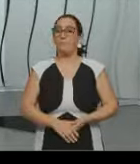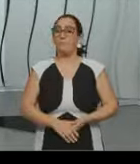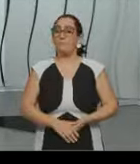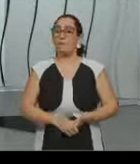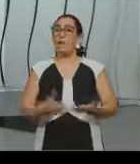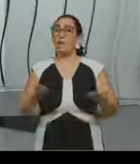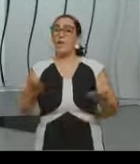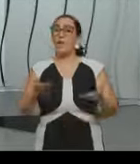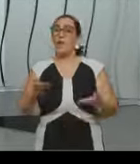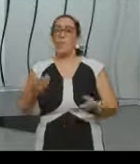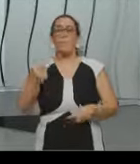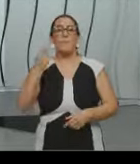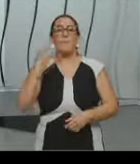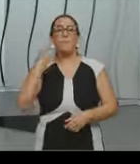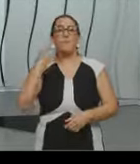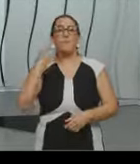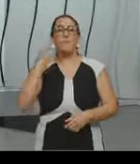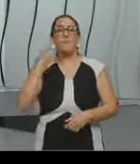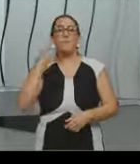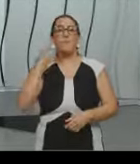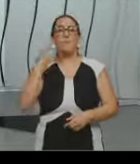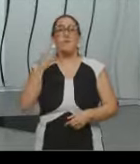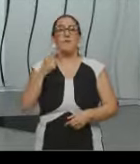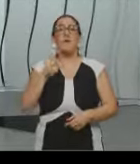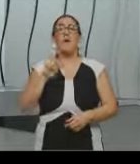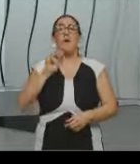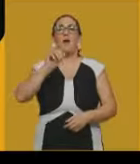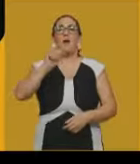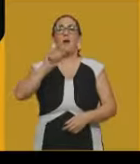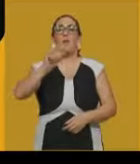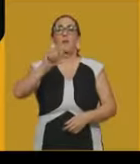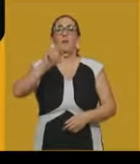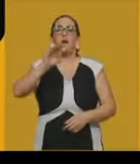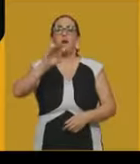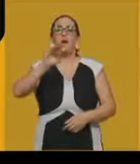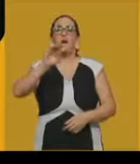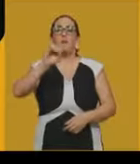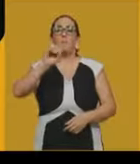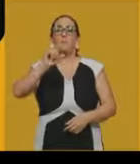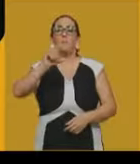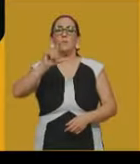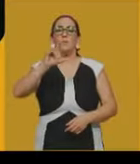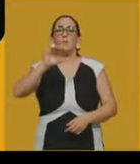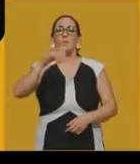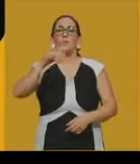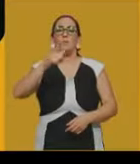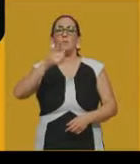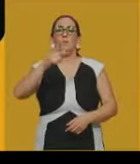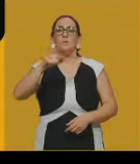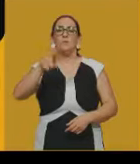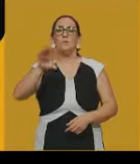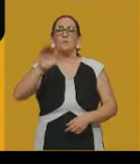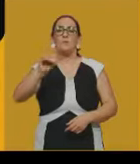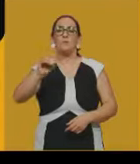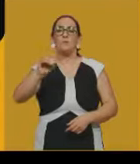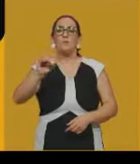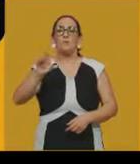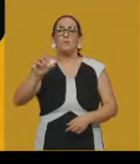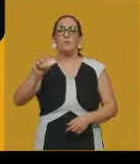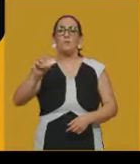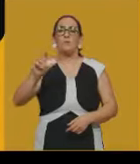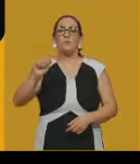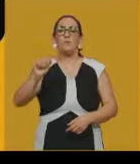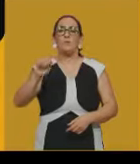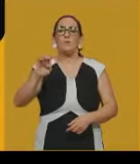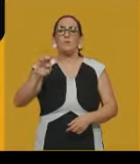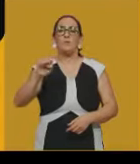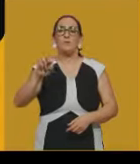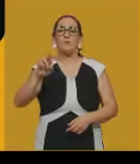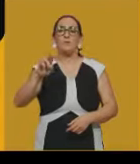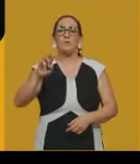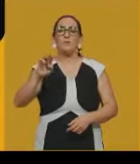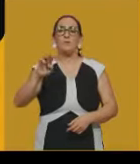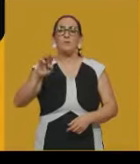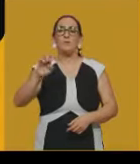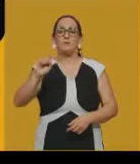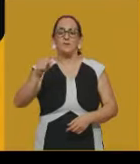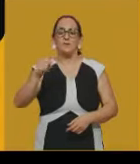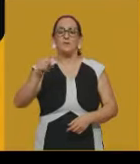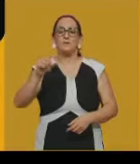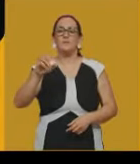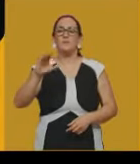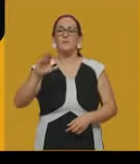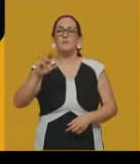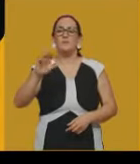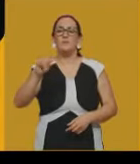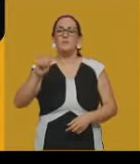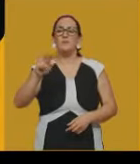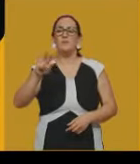de 1888 no Brasil. É importante a gente refletir sobre esse ato, né? A abolição da escravidão, ela vai ser